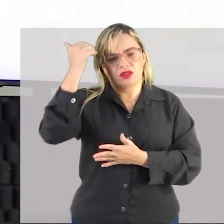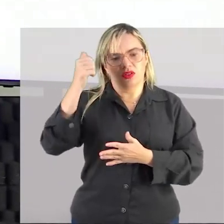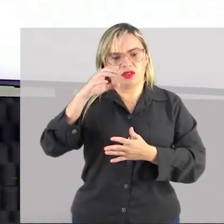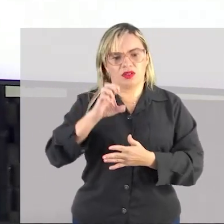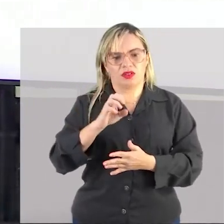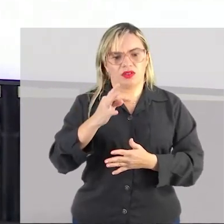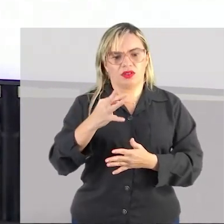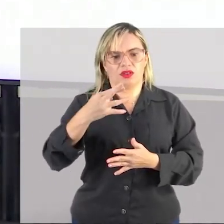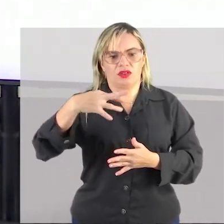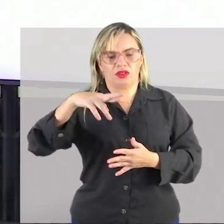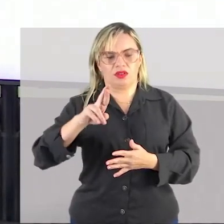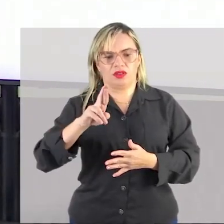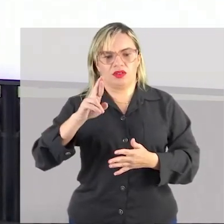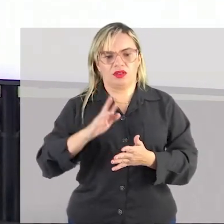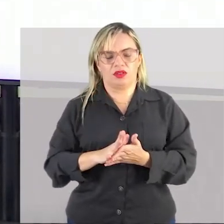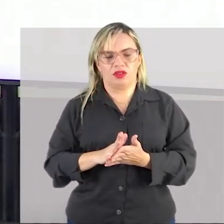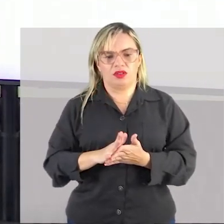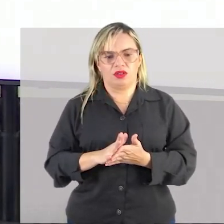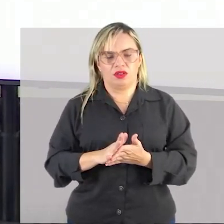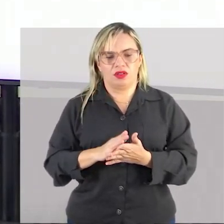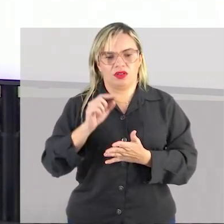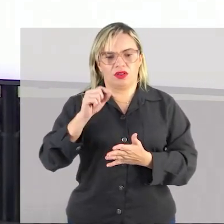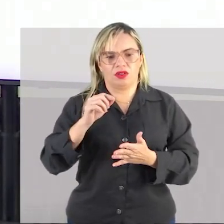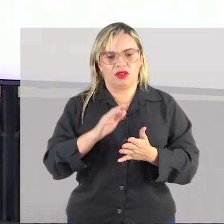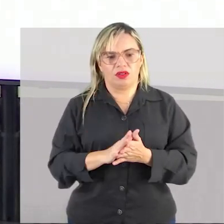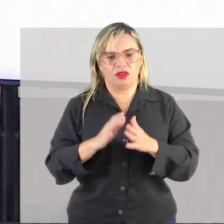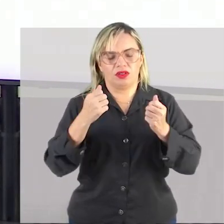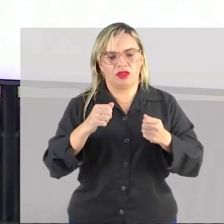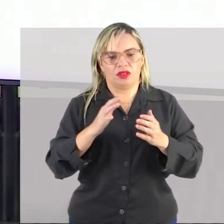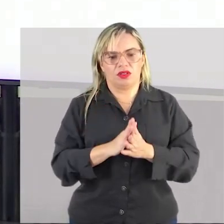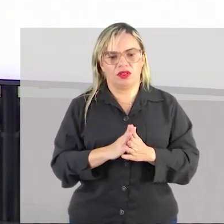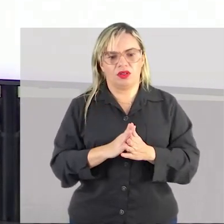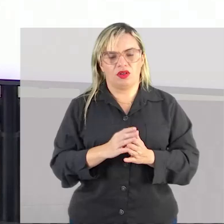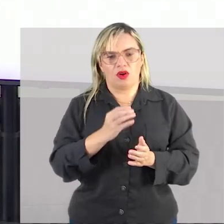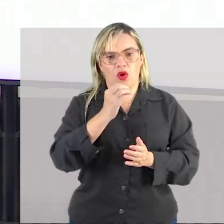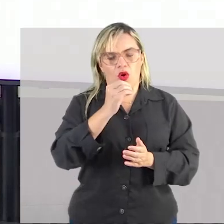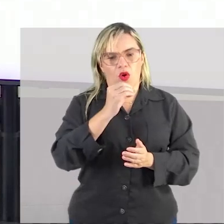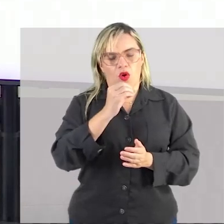Para ser éter, eu precisaria ter oxigênio separando carbonos.